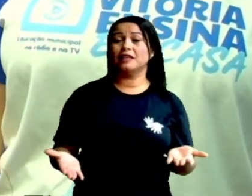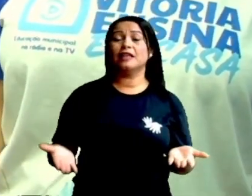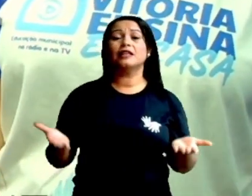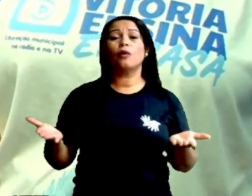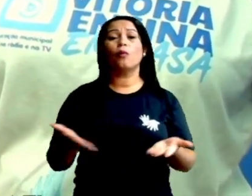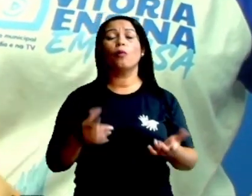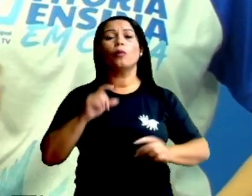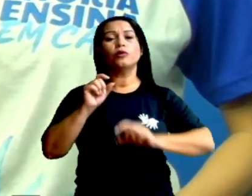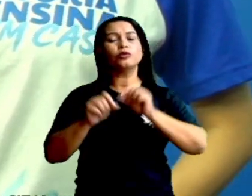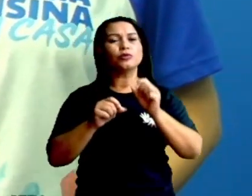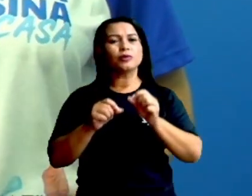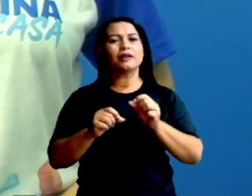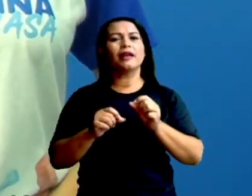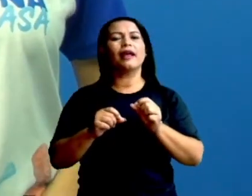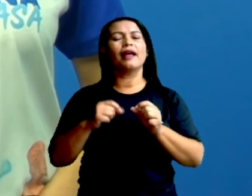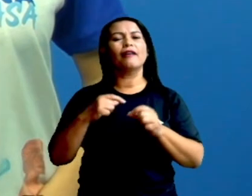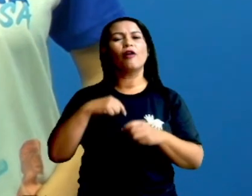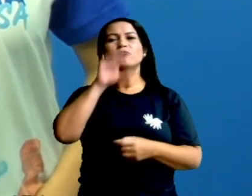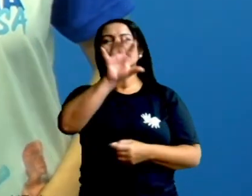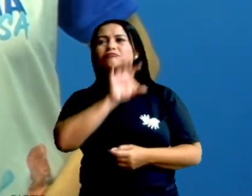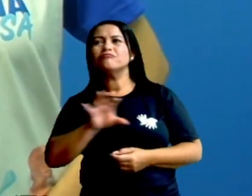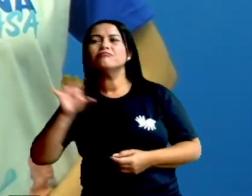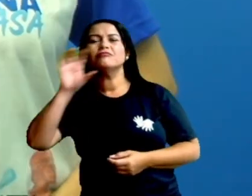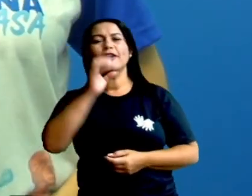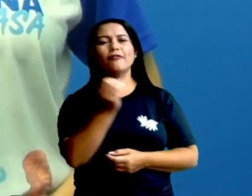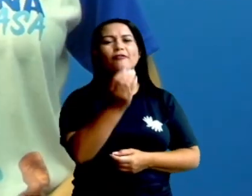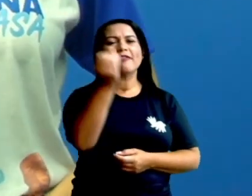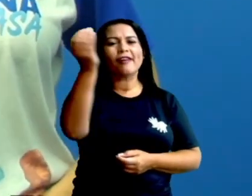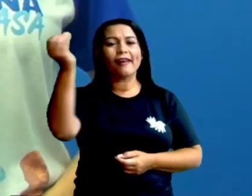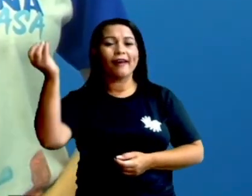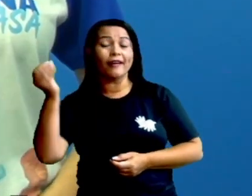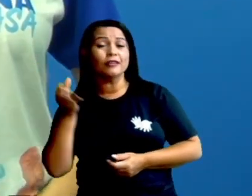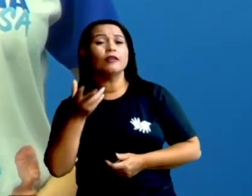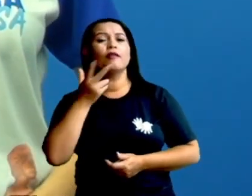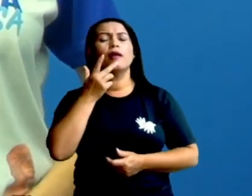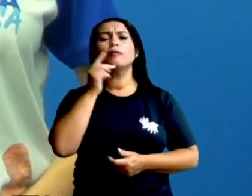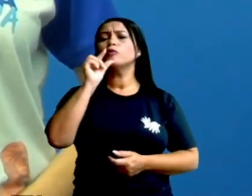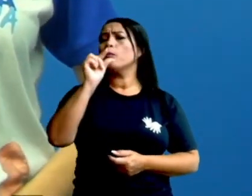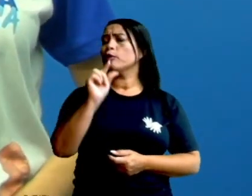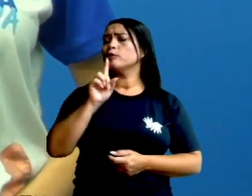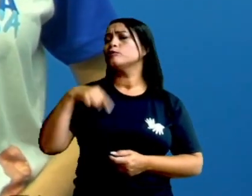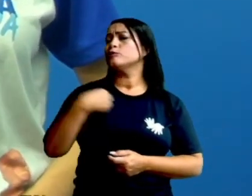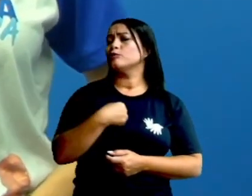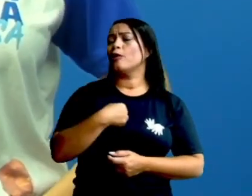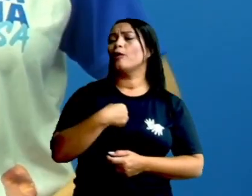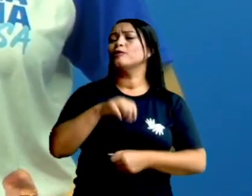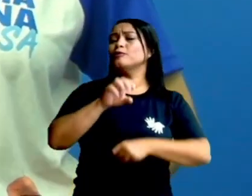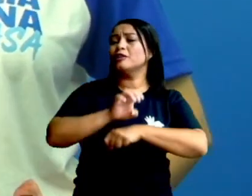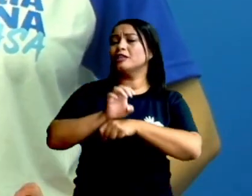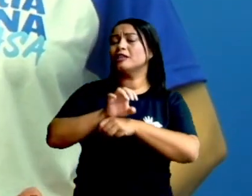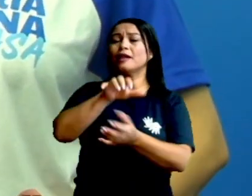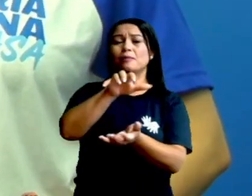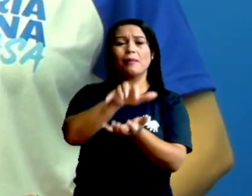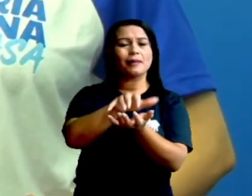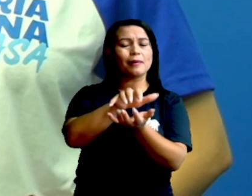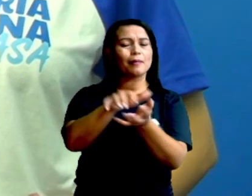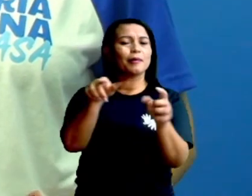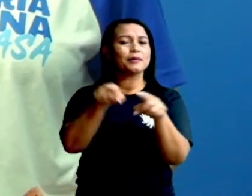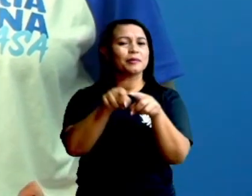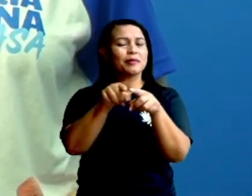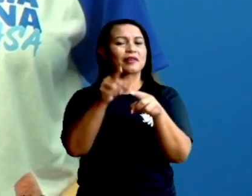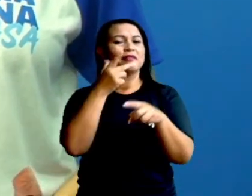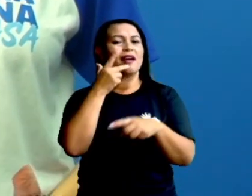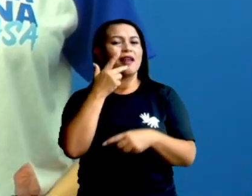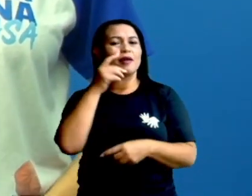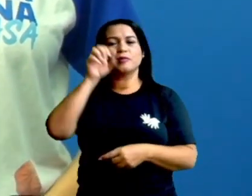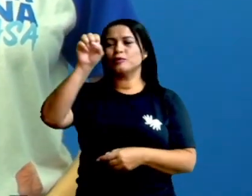isso hoje a gente deu uma viajada aí por algumas regiões tá falamos um pouquinho sobre nosso estado de Pernambuco falamos